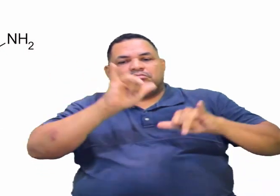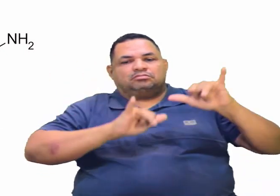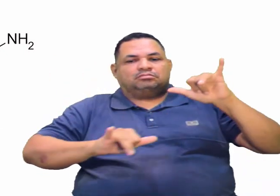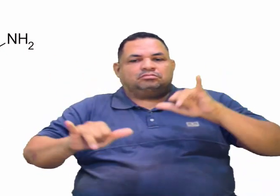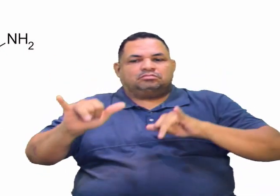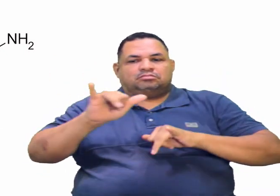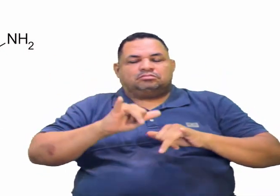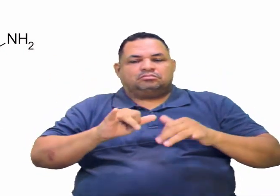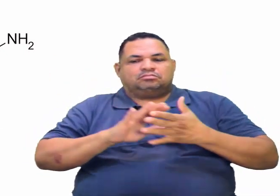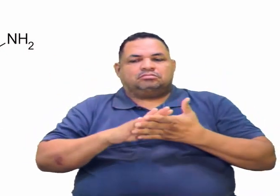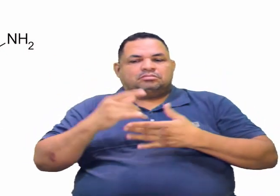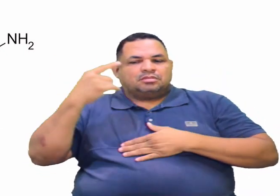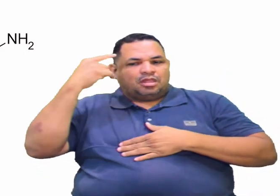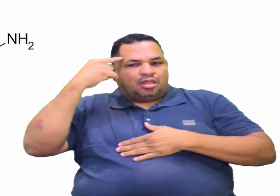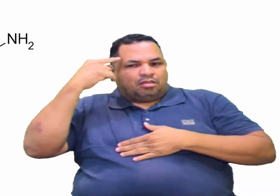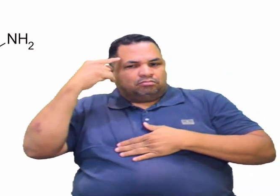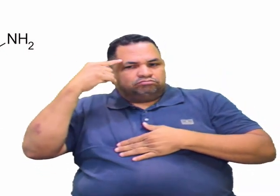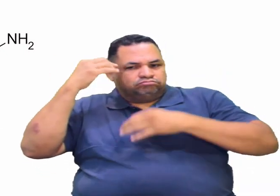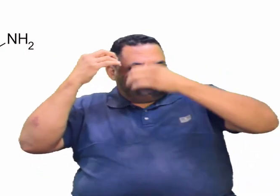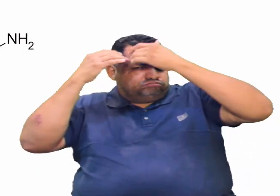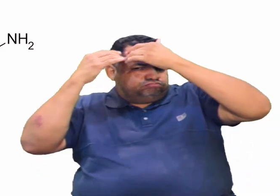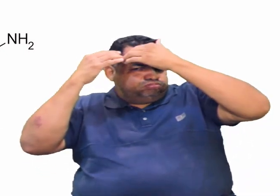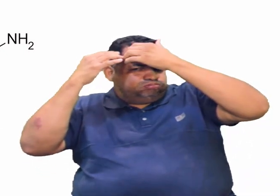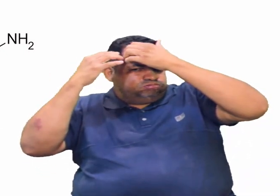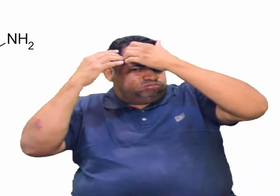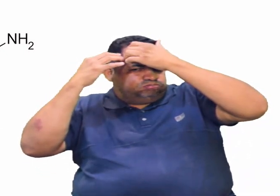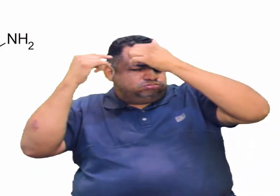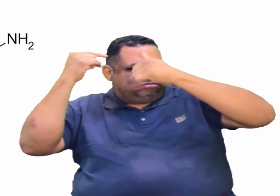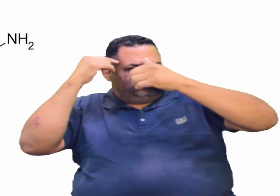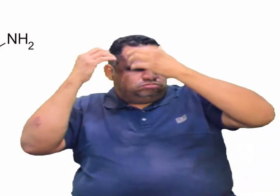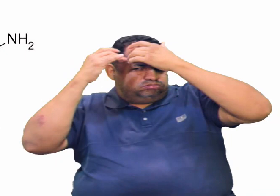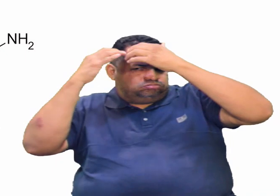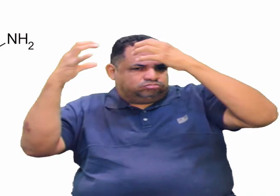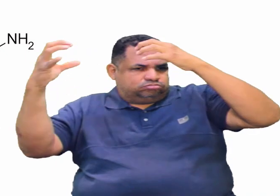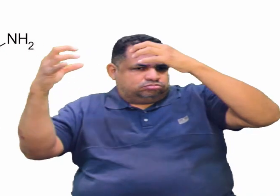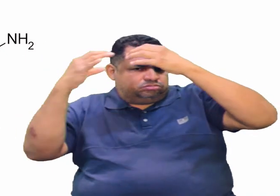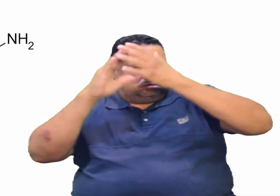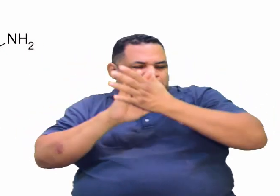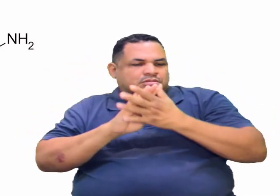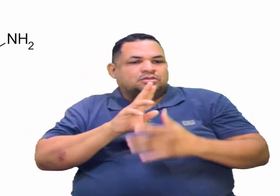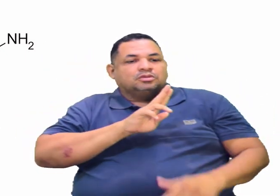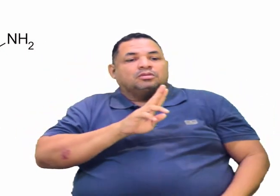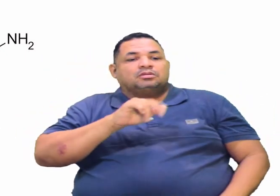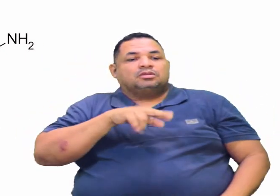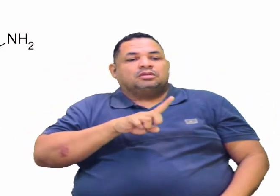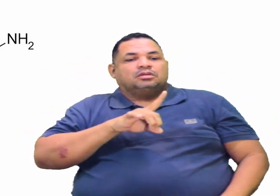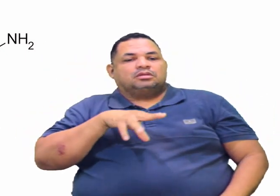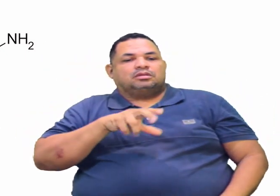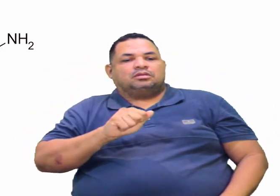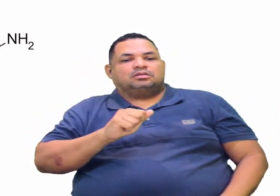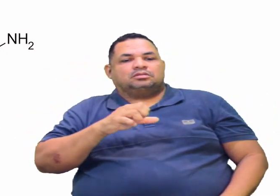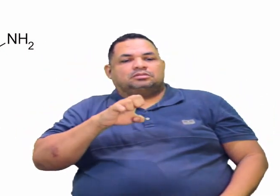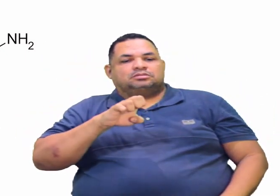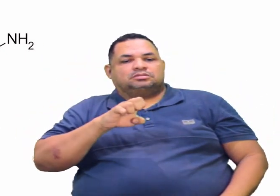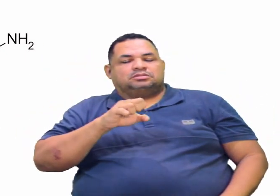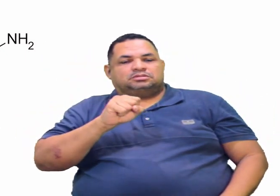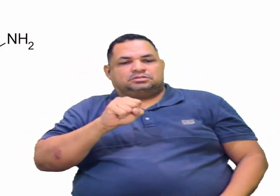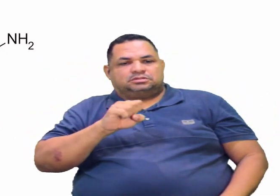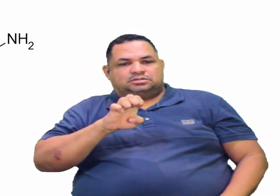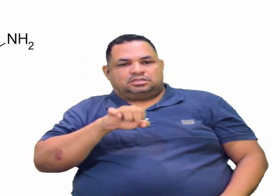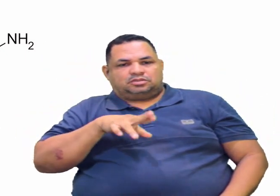químicas excitatórias do cérebro: a noradrenalina,